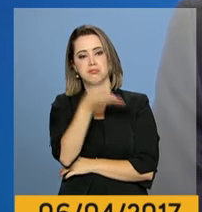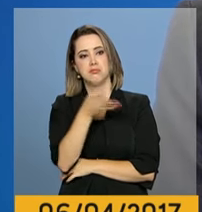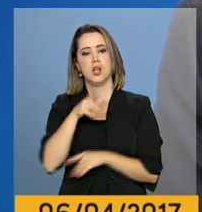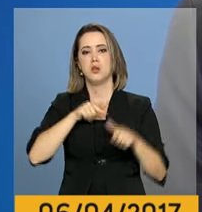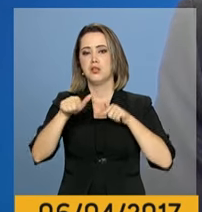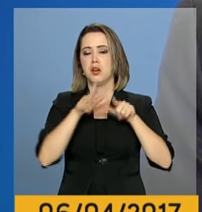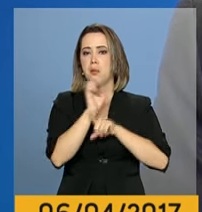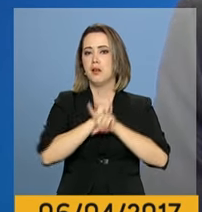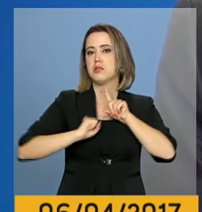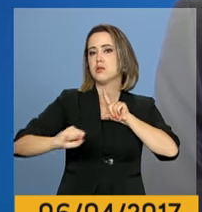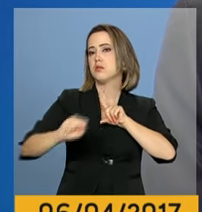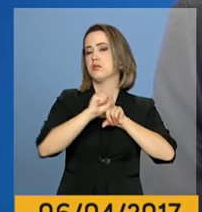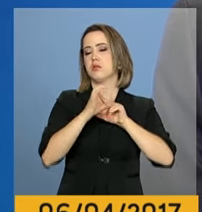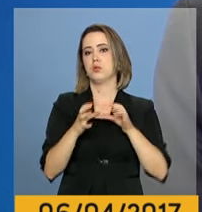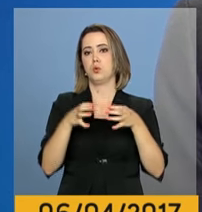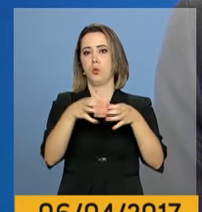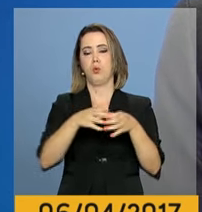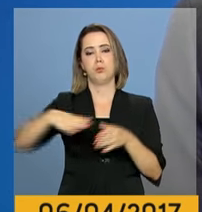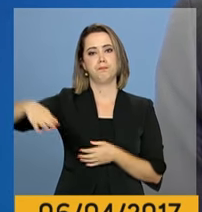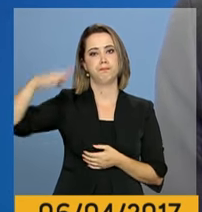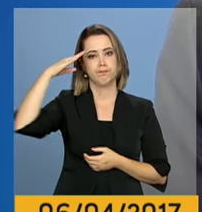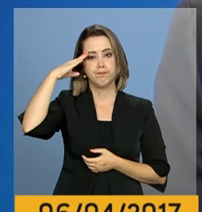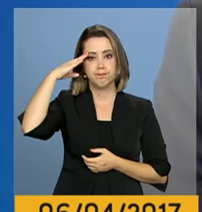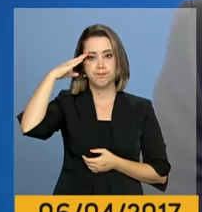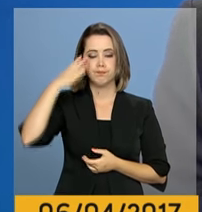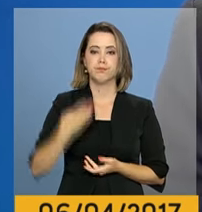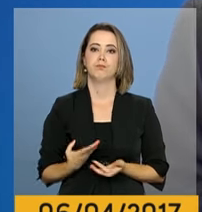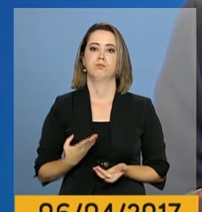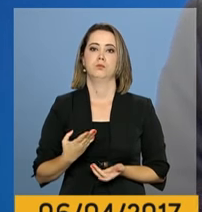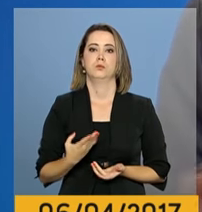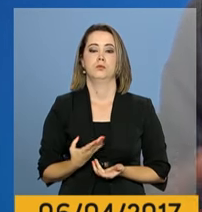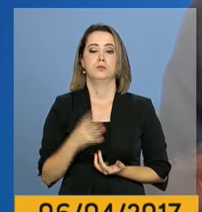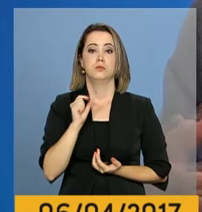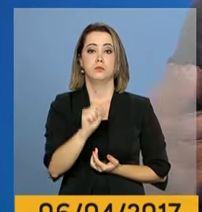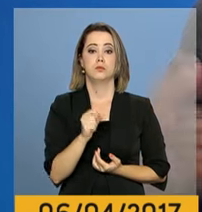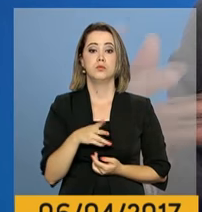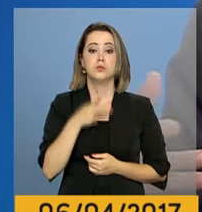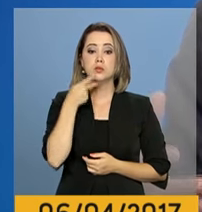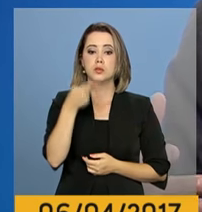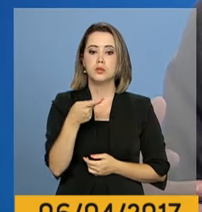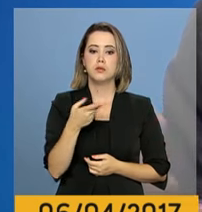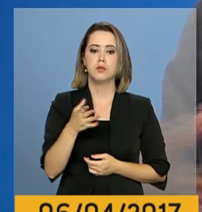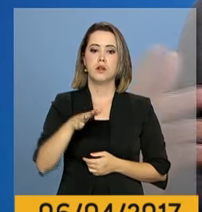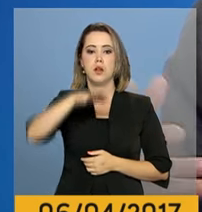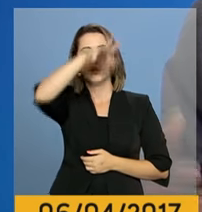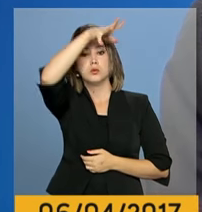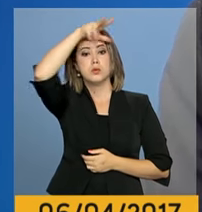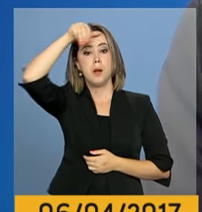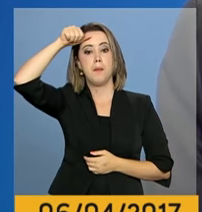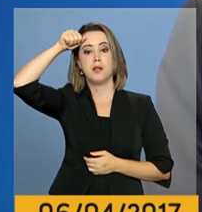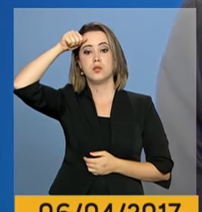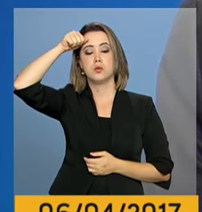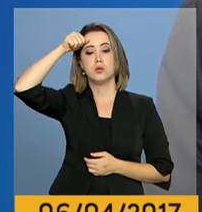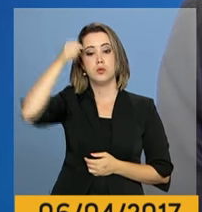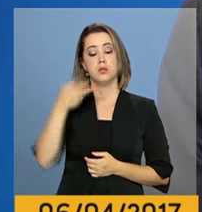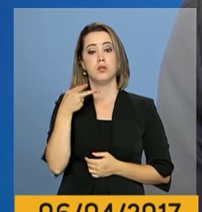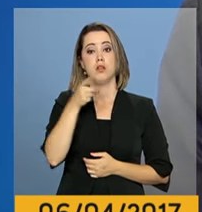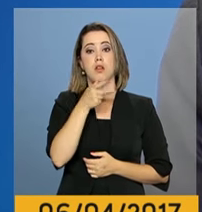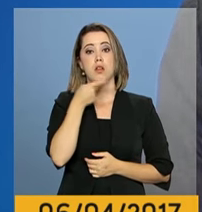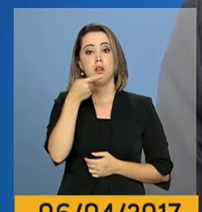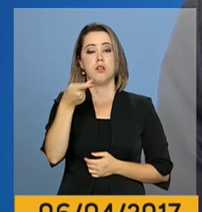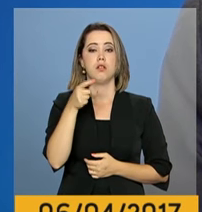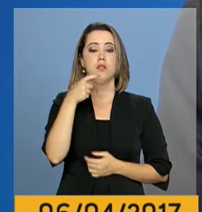trabalho social nas Forças Armadas. E quando falo na Amazônia, né, eu estou falando num